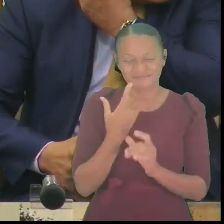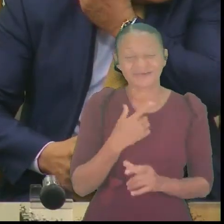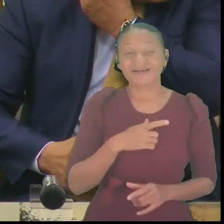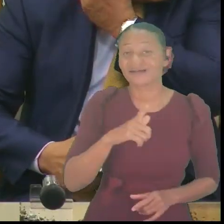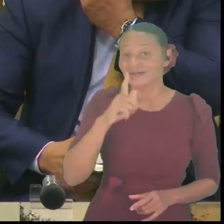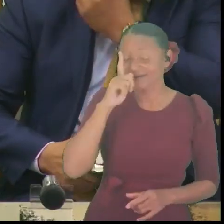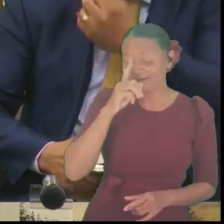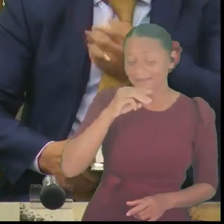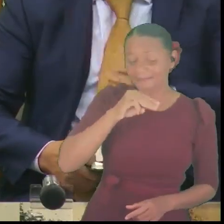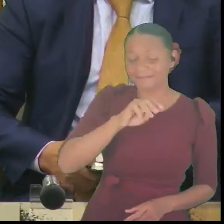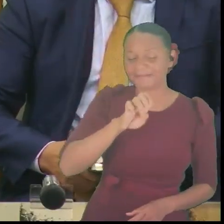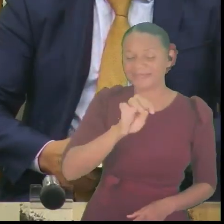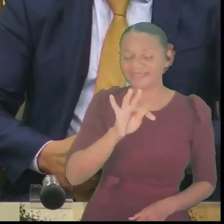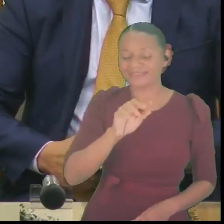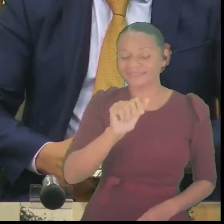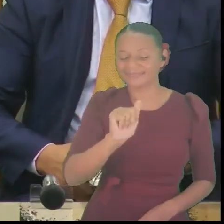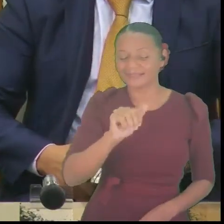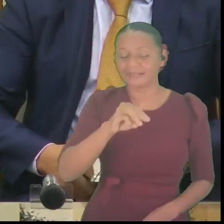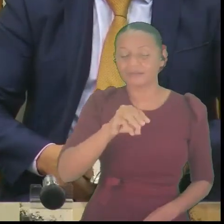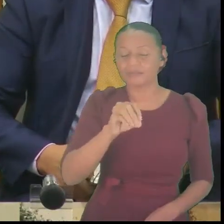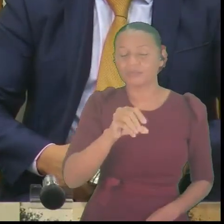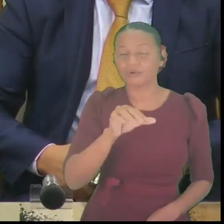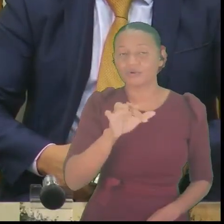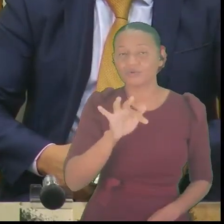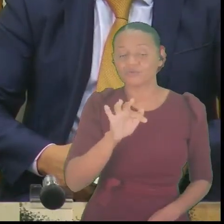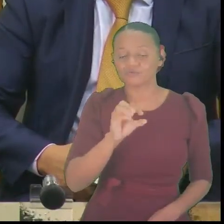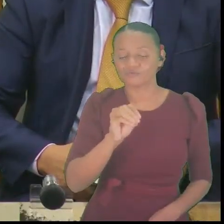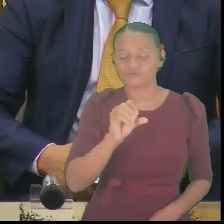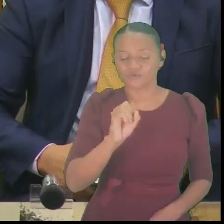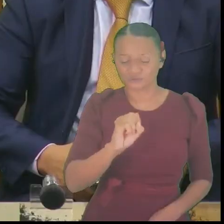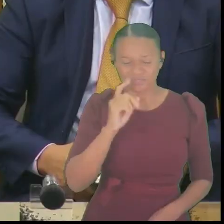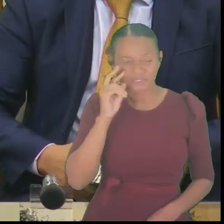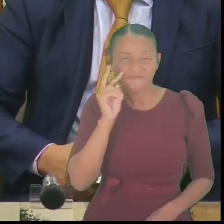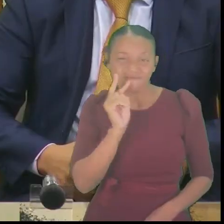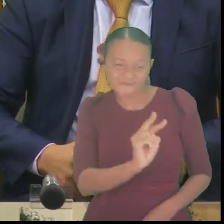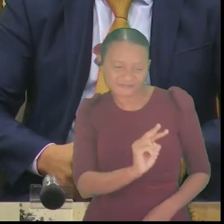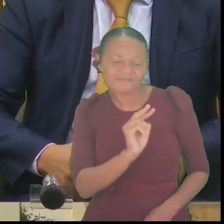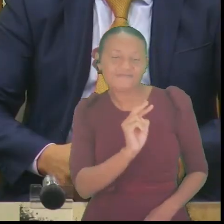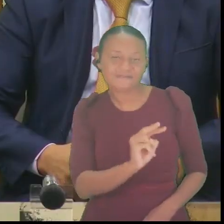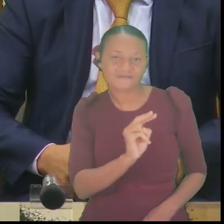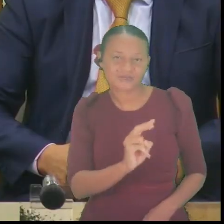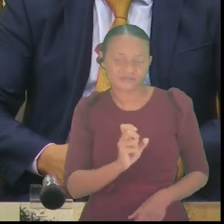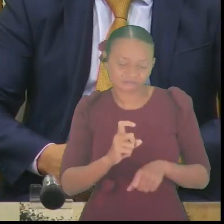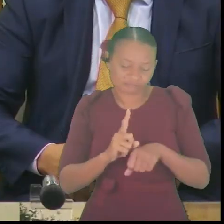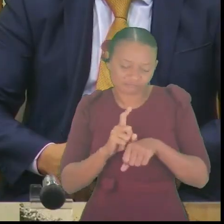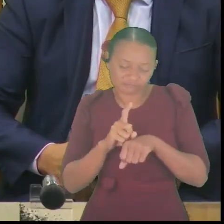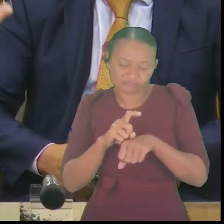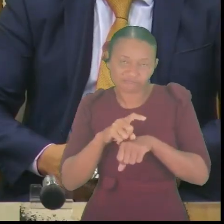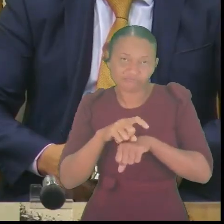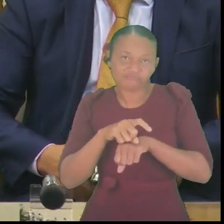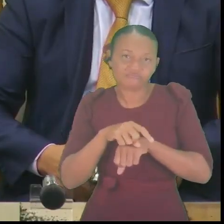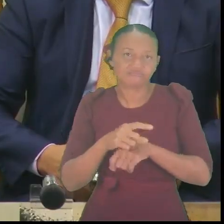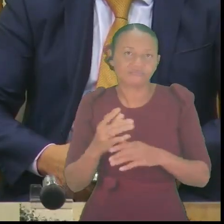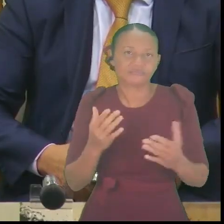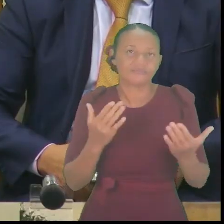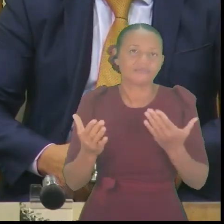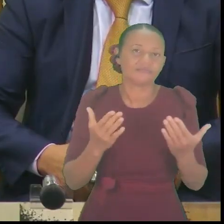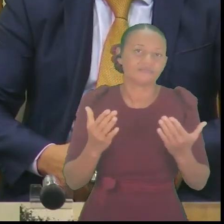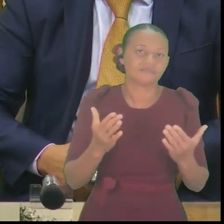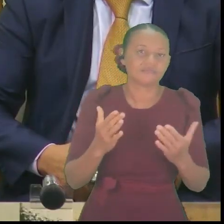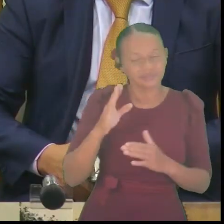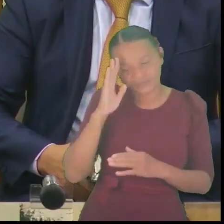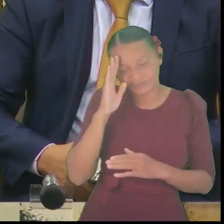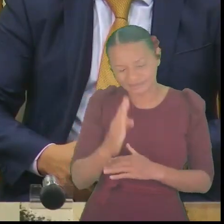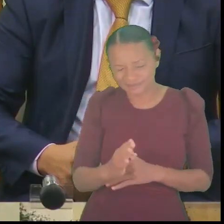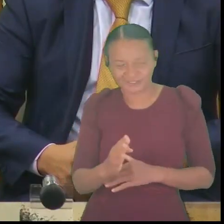mais ou menos assim. Você vê uma lagartinha que vem andando. Vou usar uma comparação, não é direta